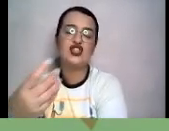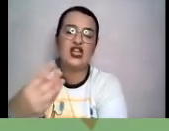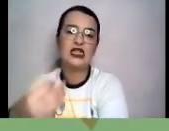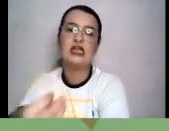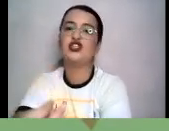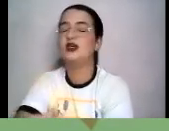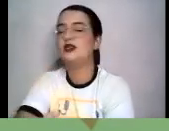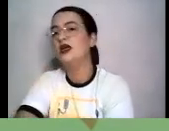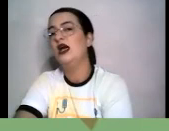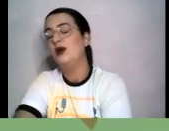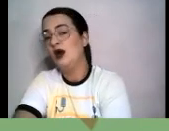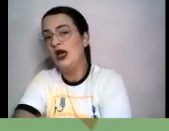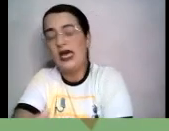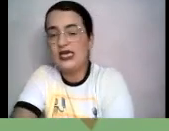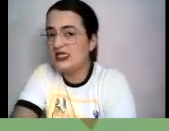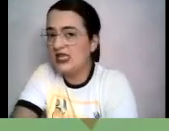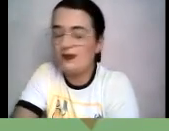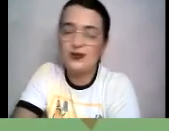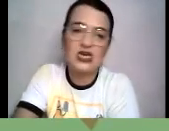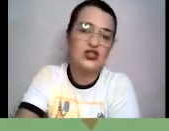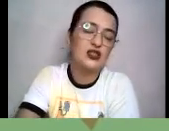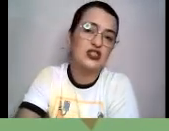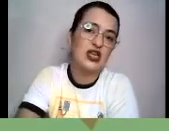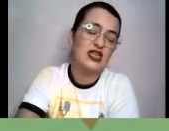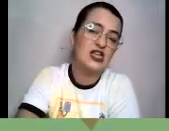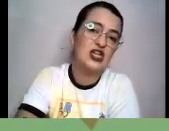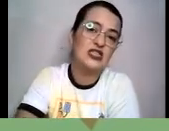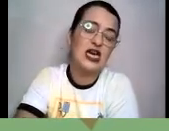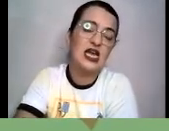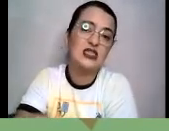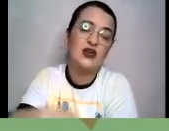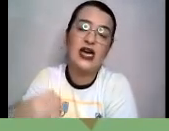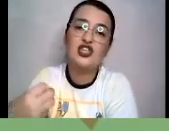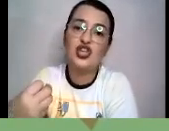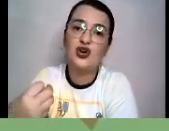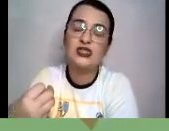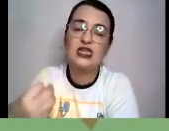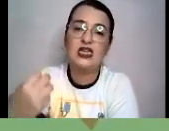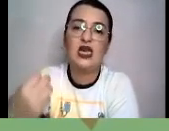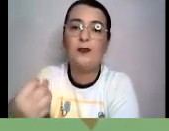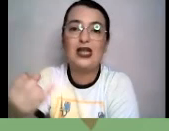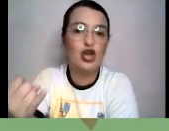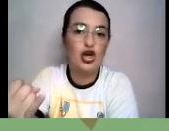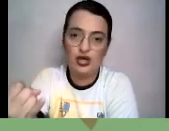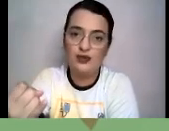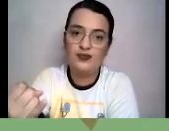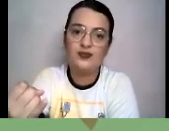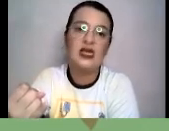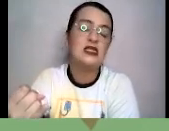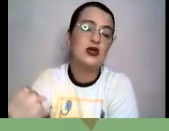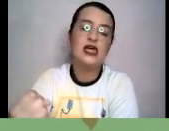são estratégicas. Exemplos, regiões estratégicas, são regiões que têm